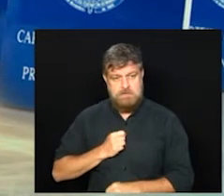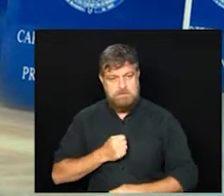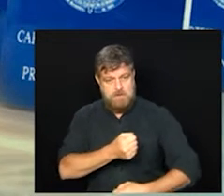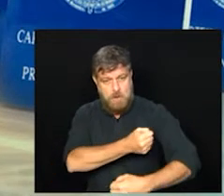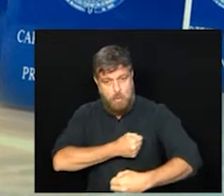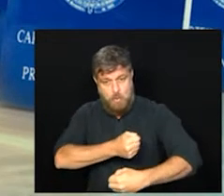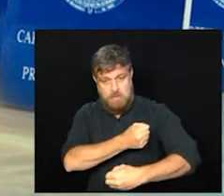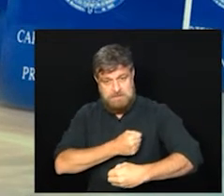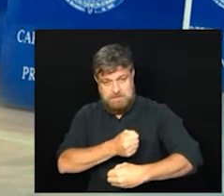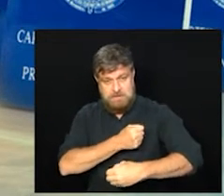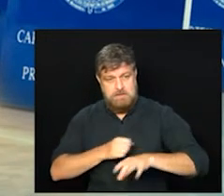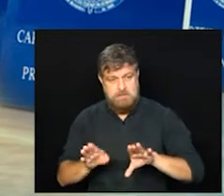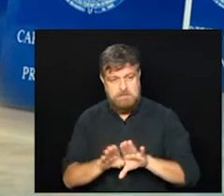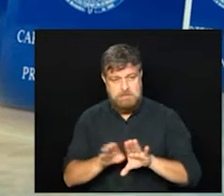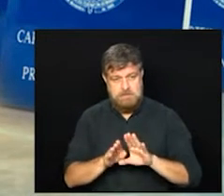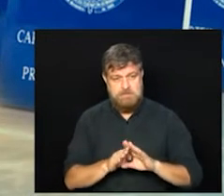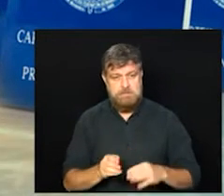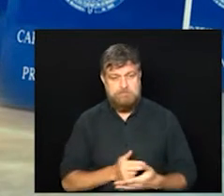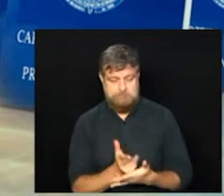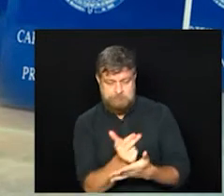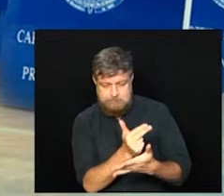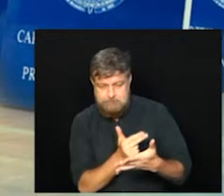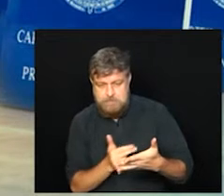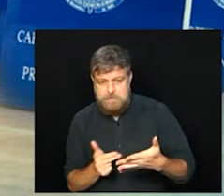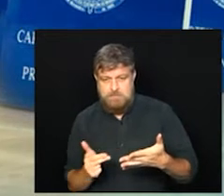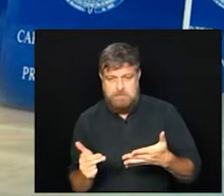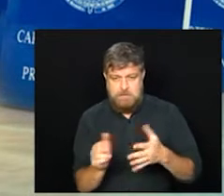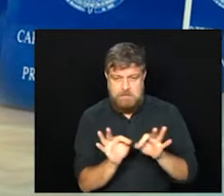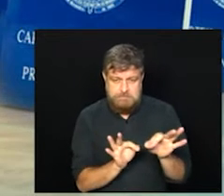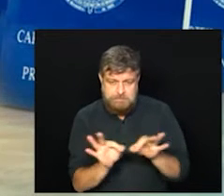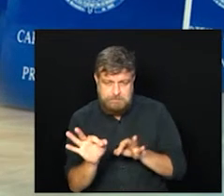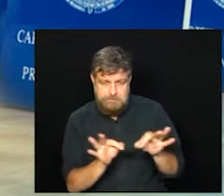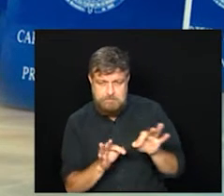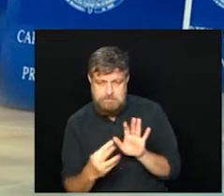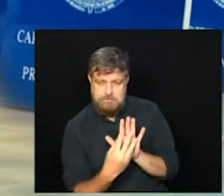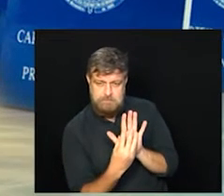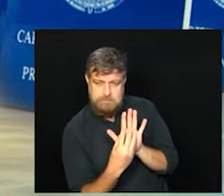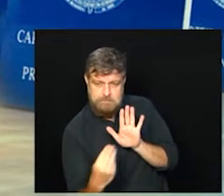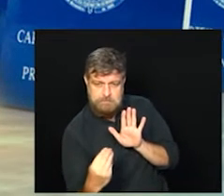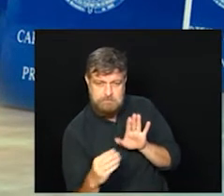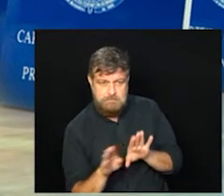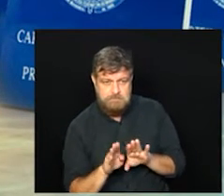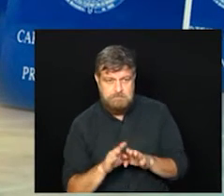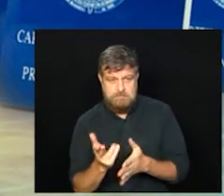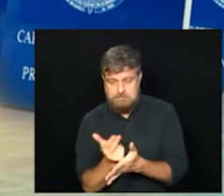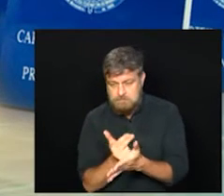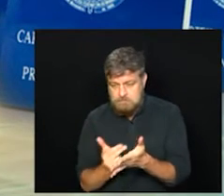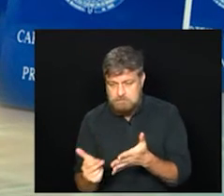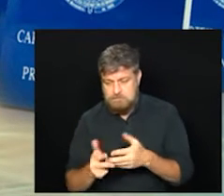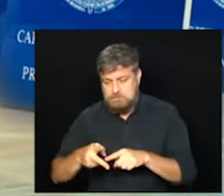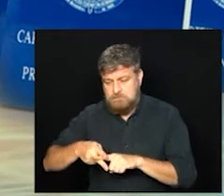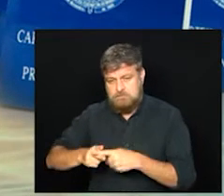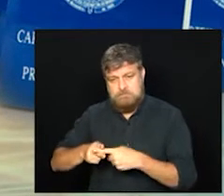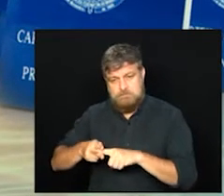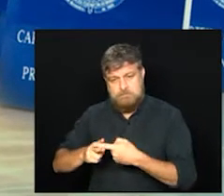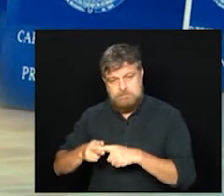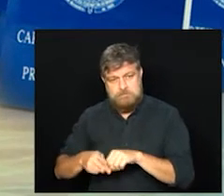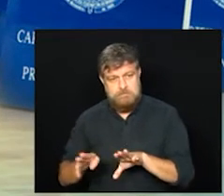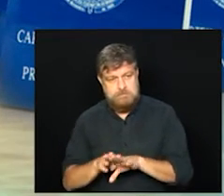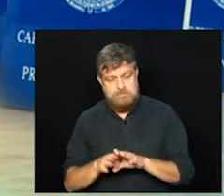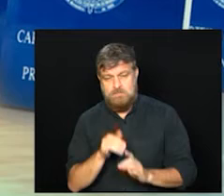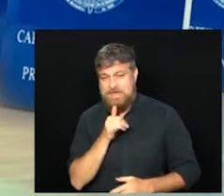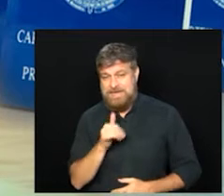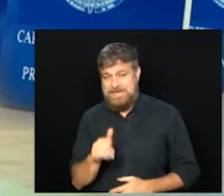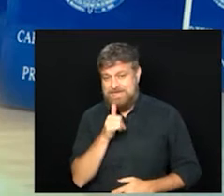cozinheiro geral, desenhista projetista de moldes, desenhista técnico-mecânico,